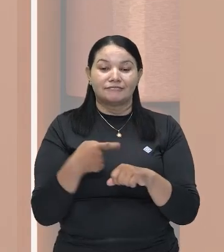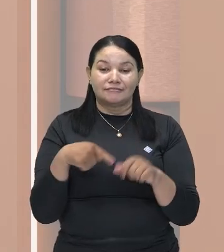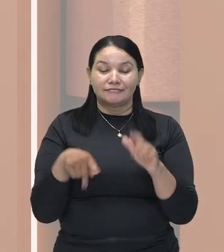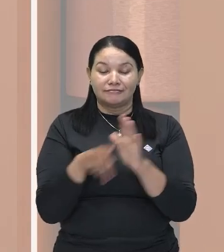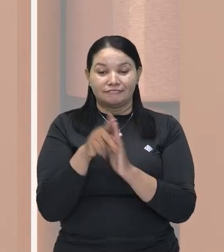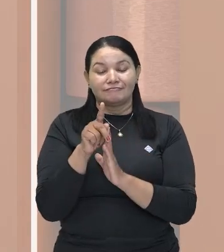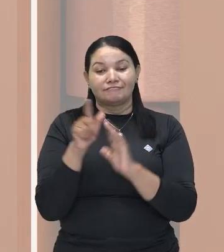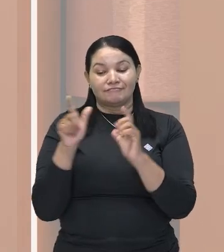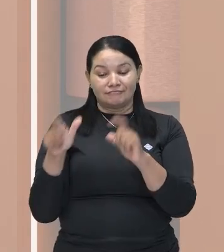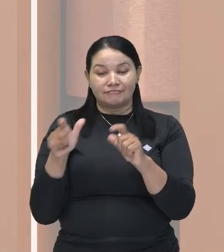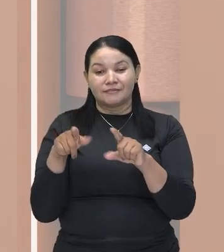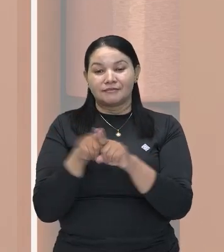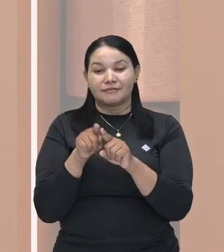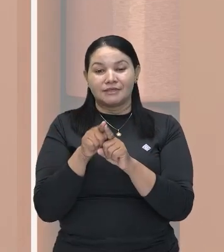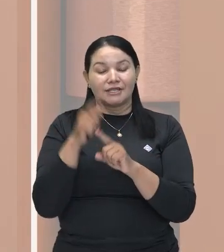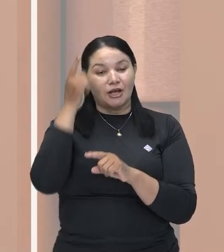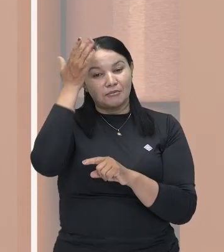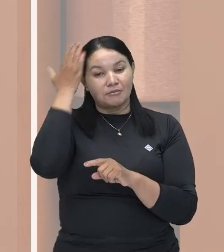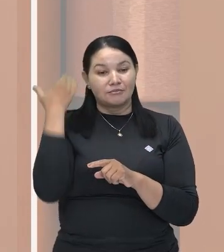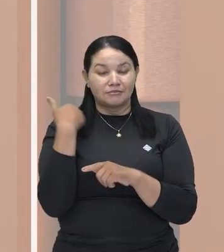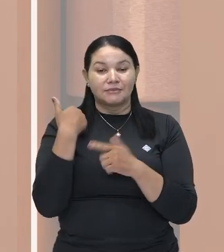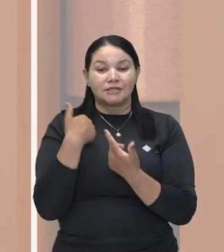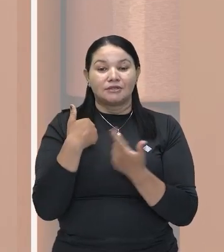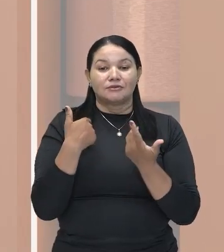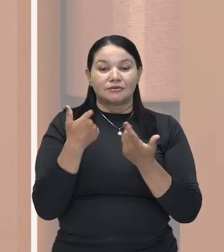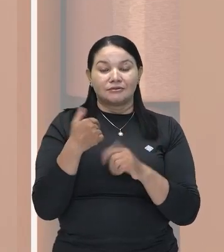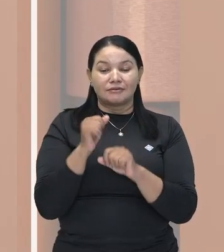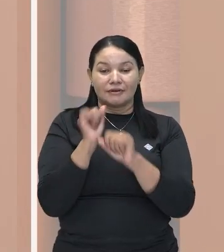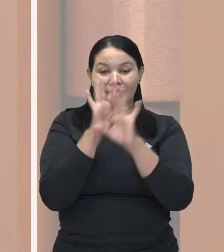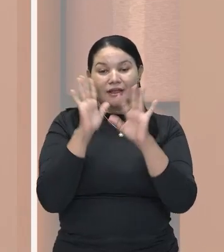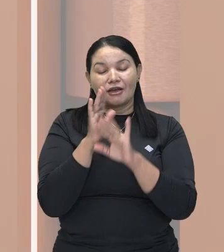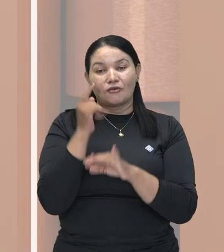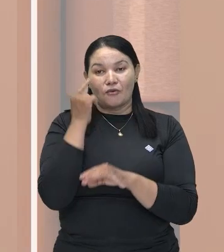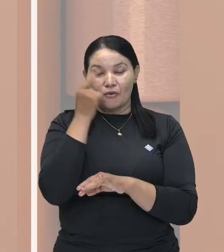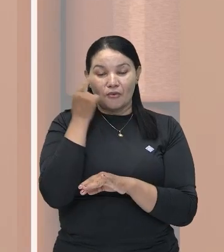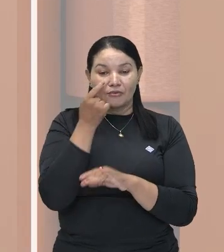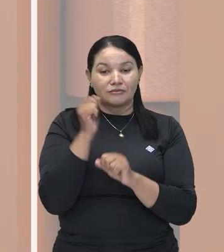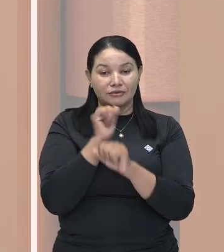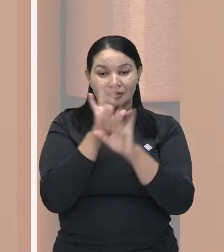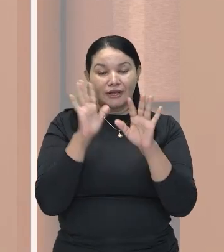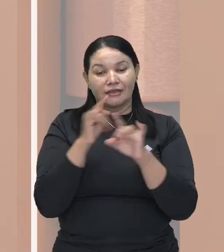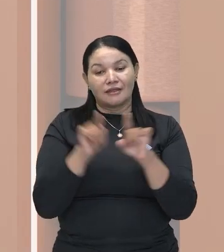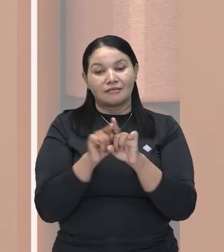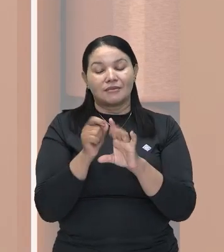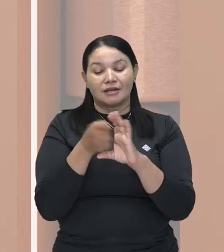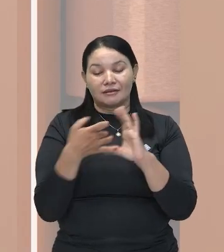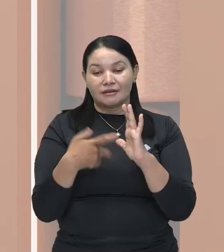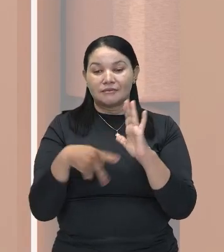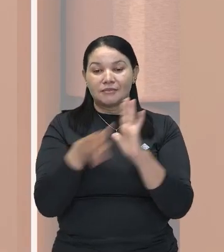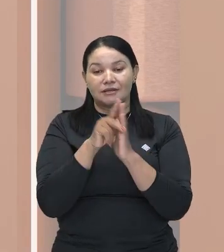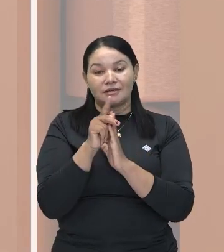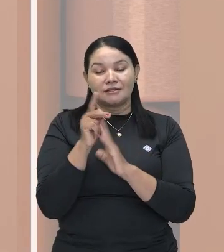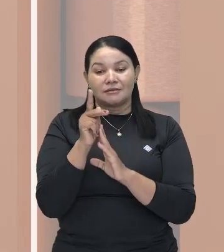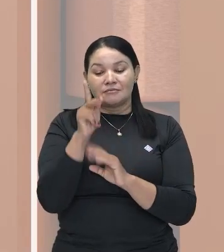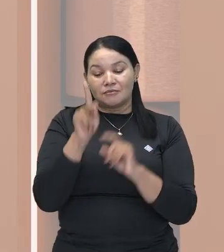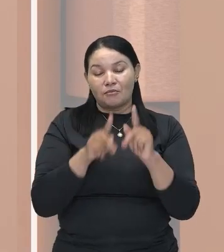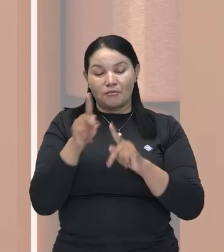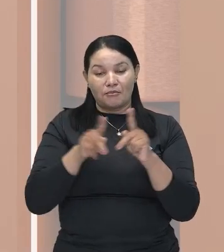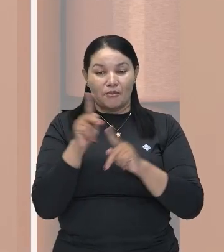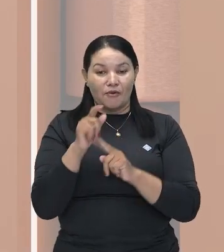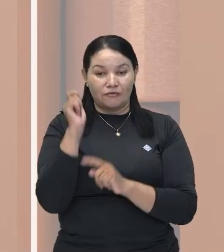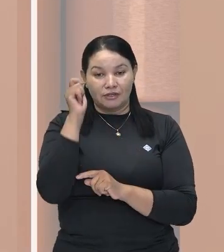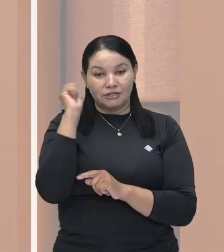cabelos claros e olhos claros, né? Então é uma característica marcante da Argentina.